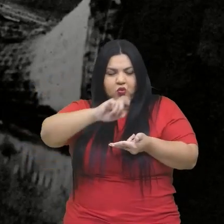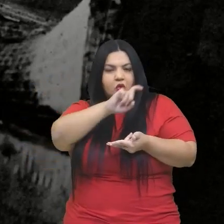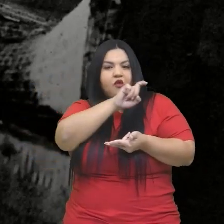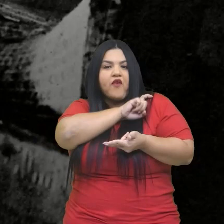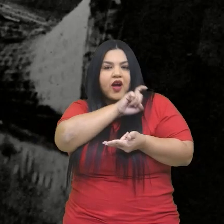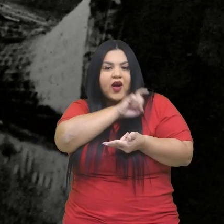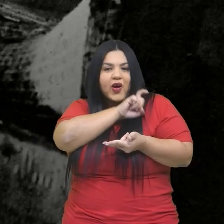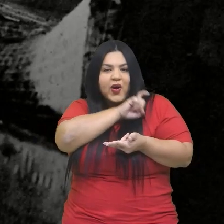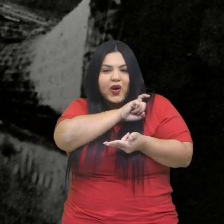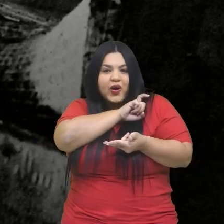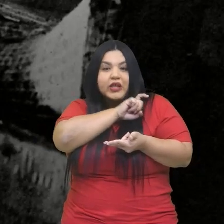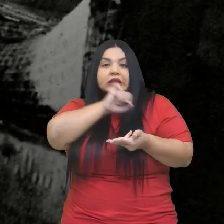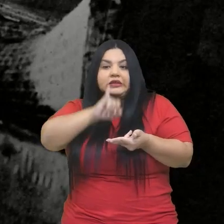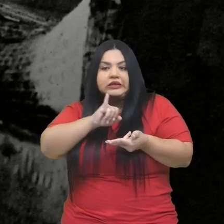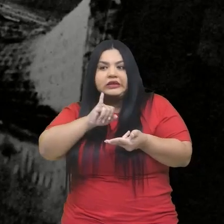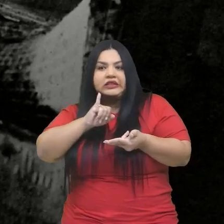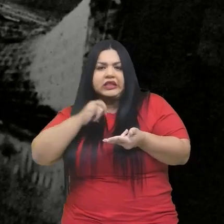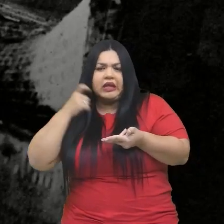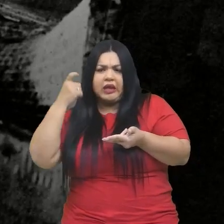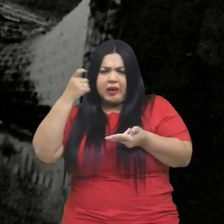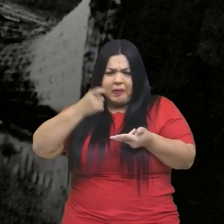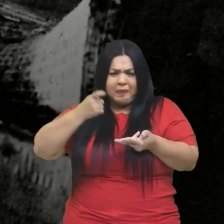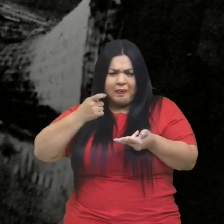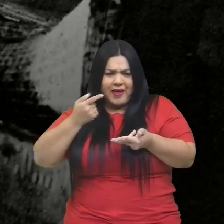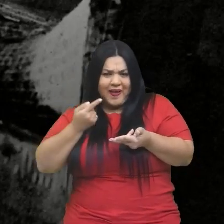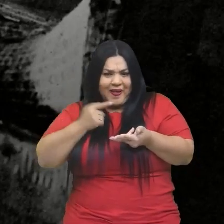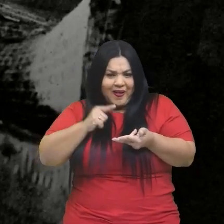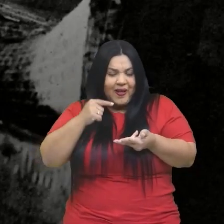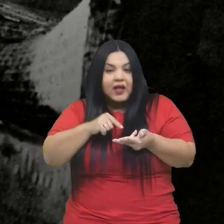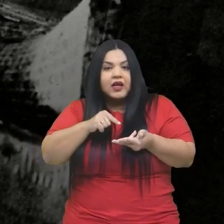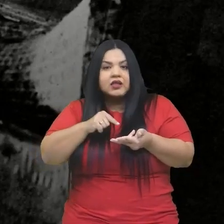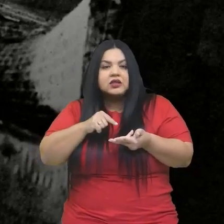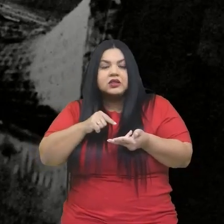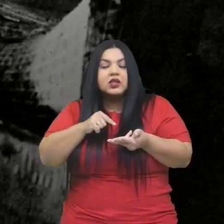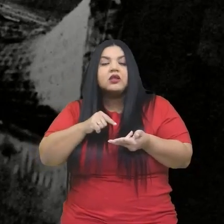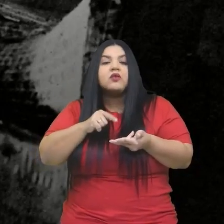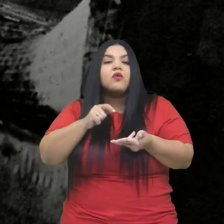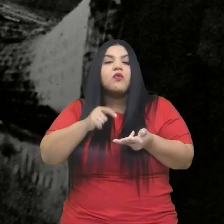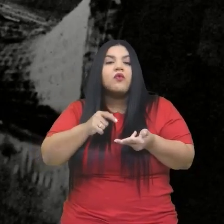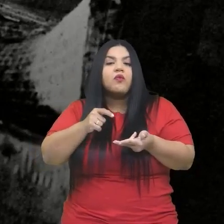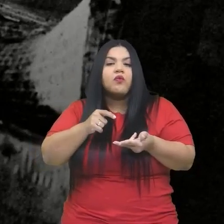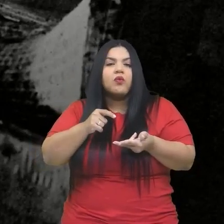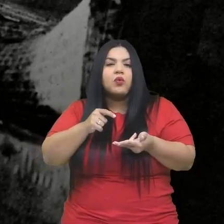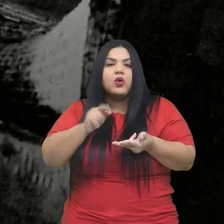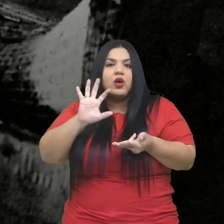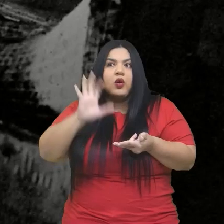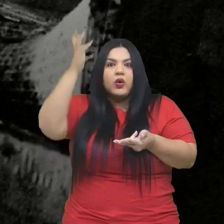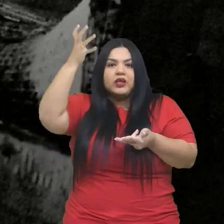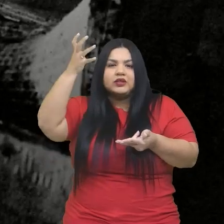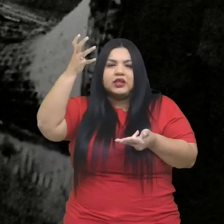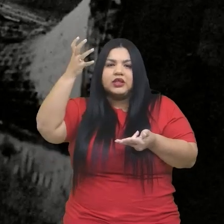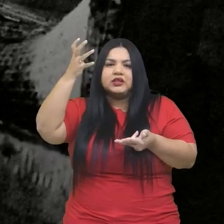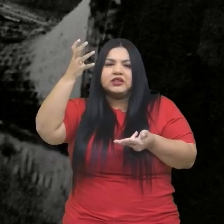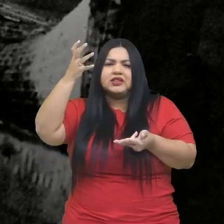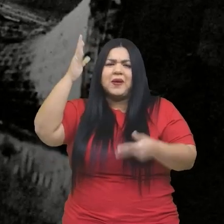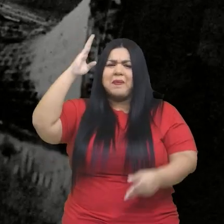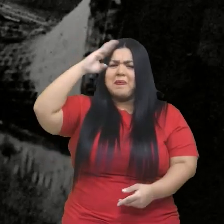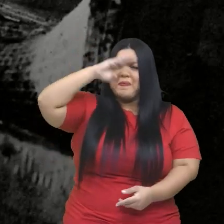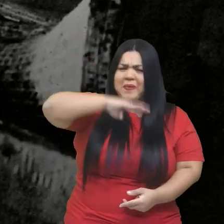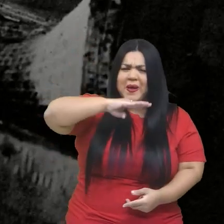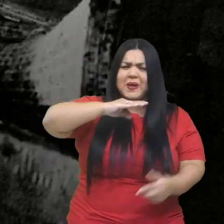se perturbar esses restos embalsamados, traz, olha só, má sorte, doença